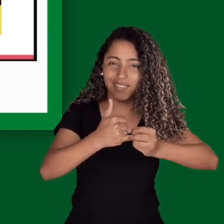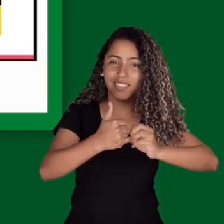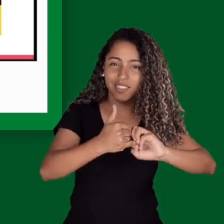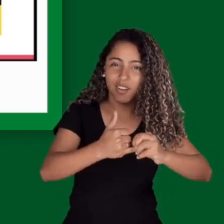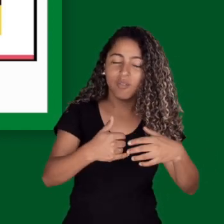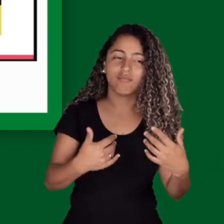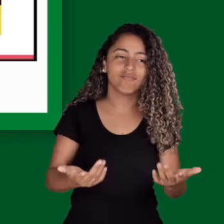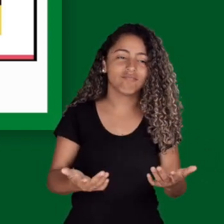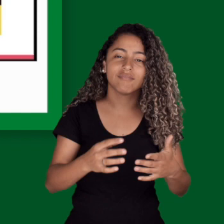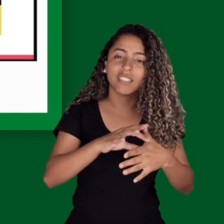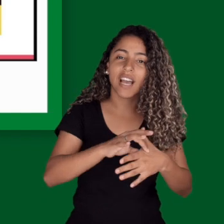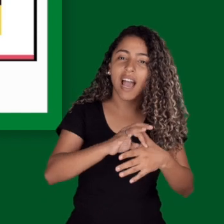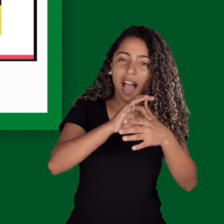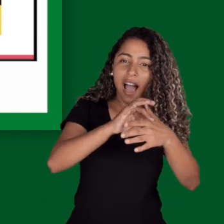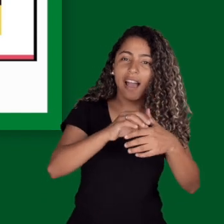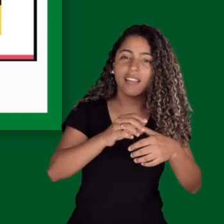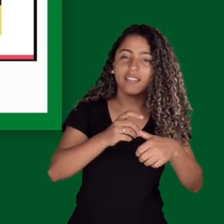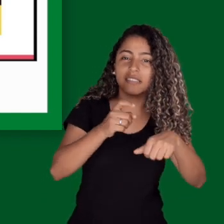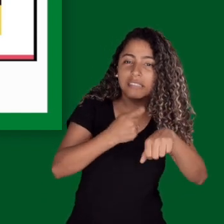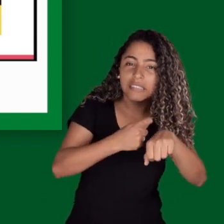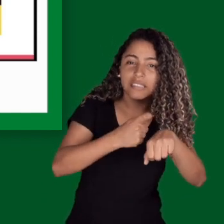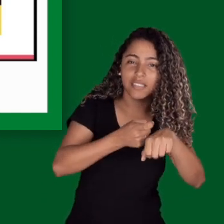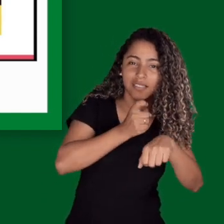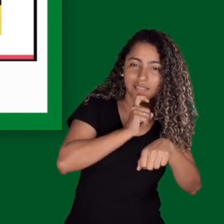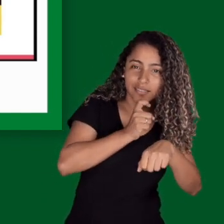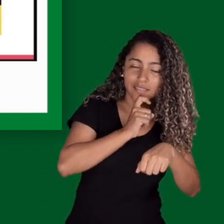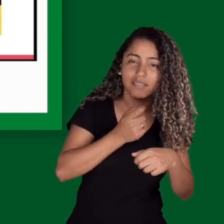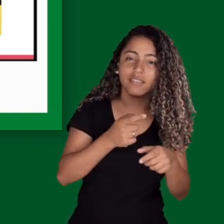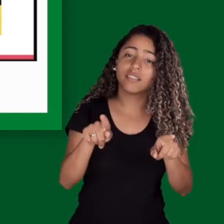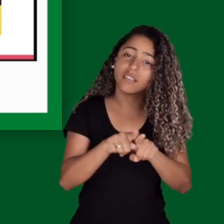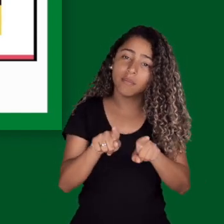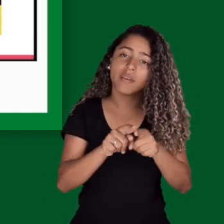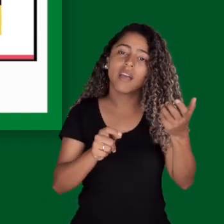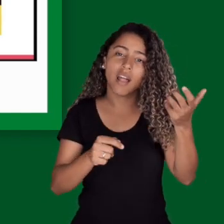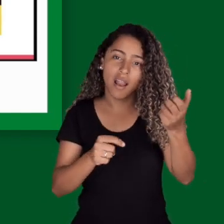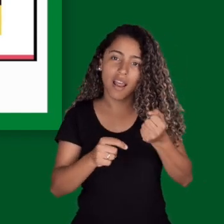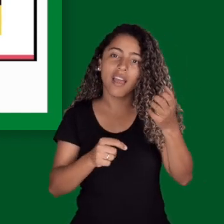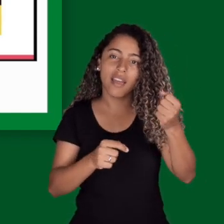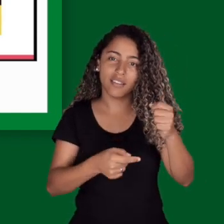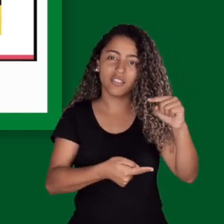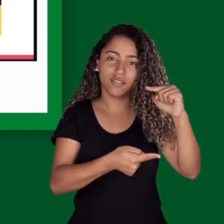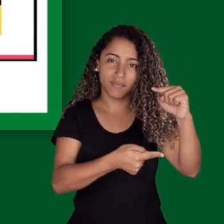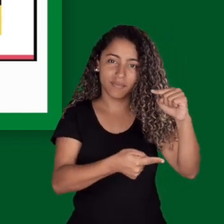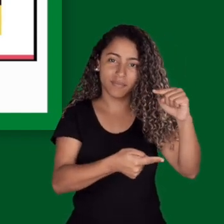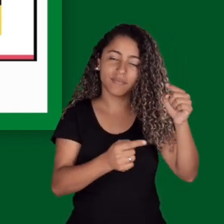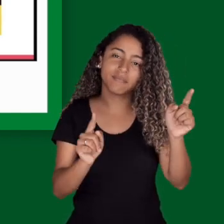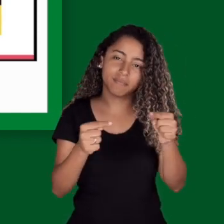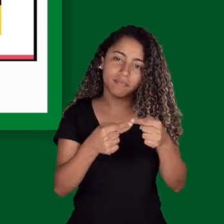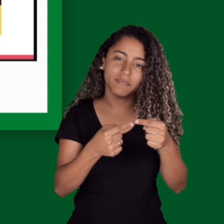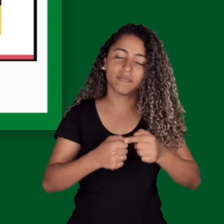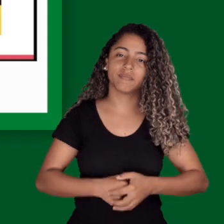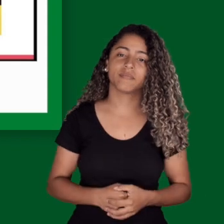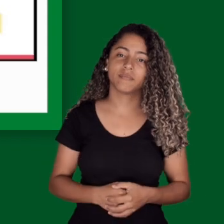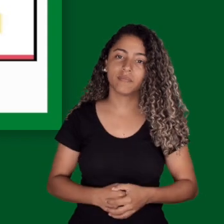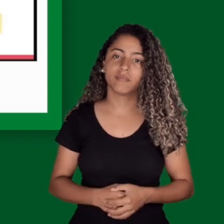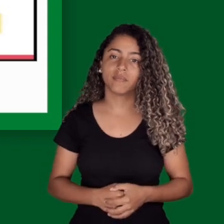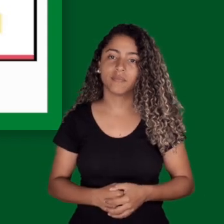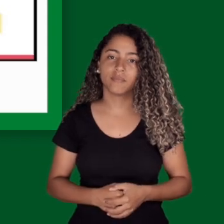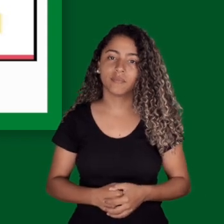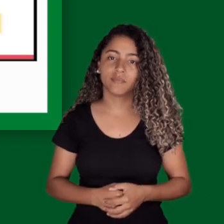né, como arroz e feijão, as carnes resfriadas e congeladas, e o leite pasteurizado.